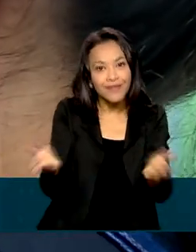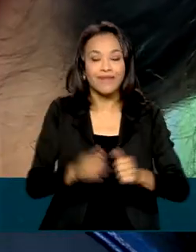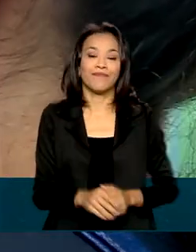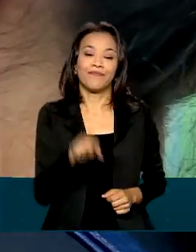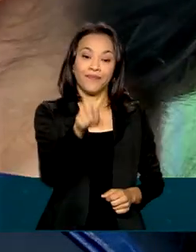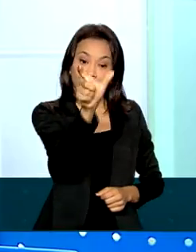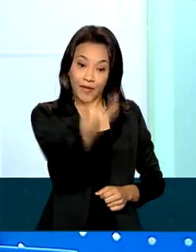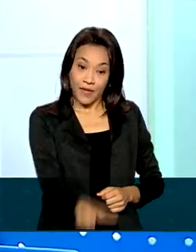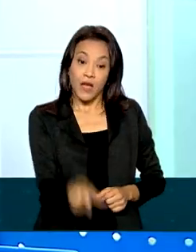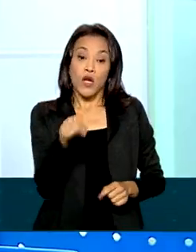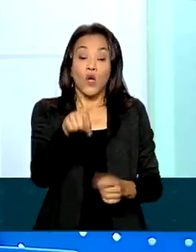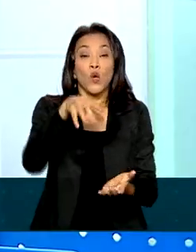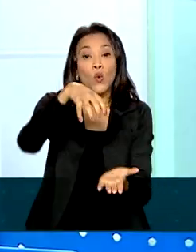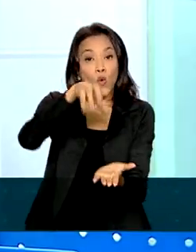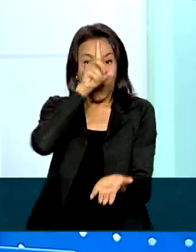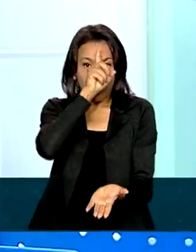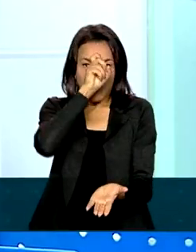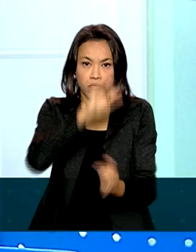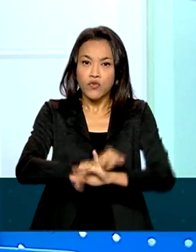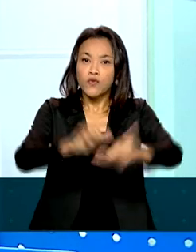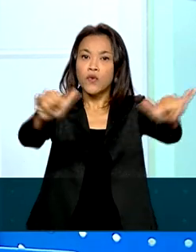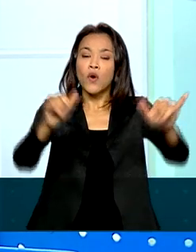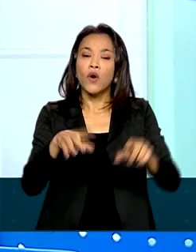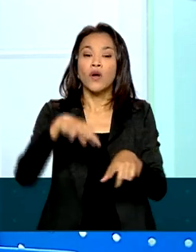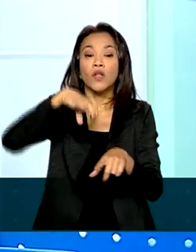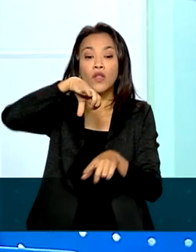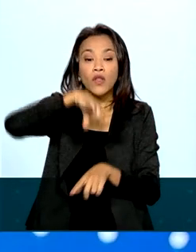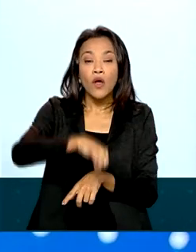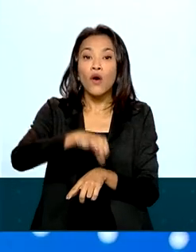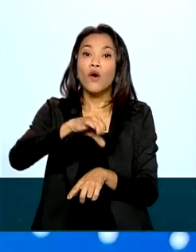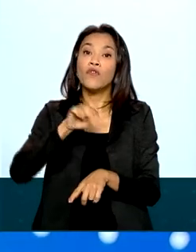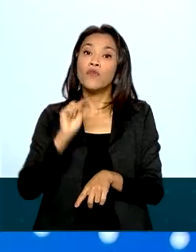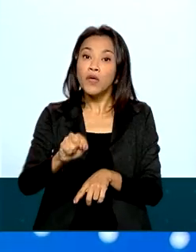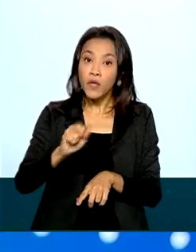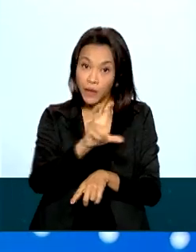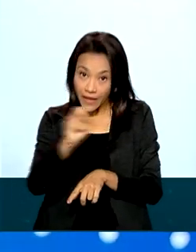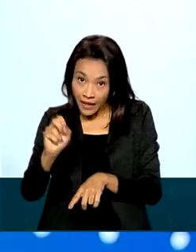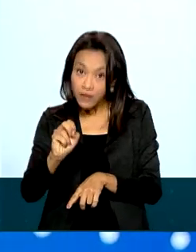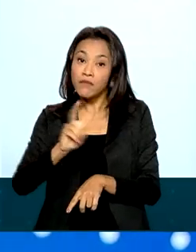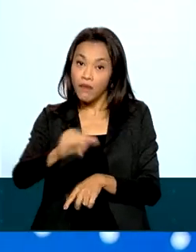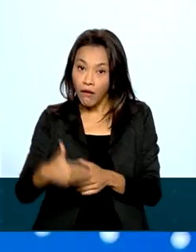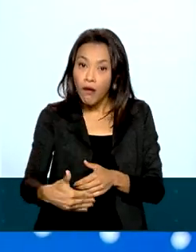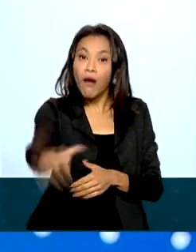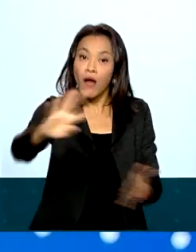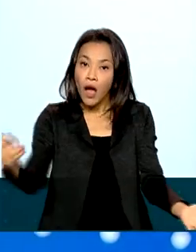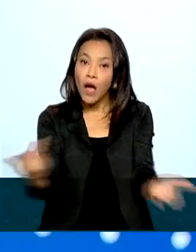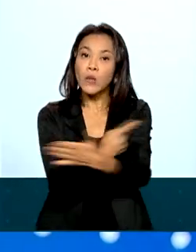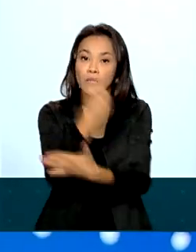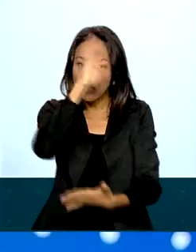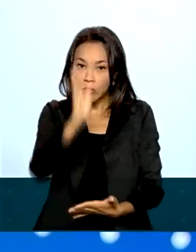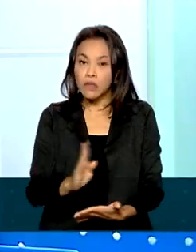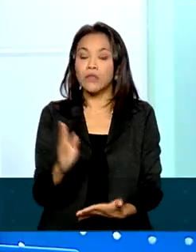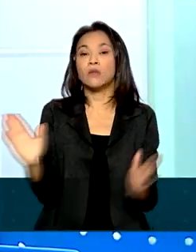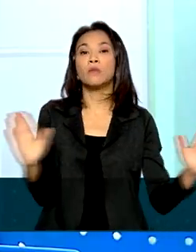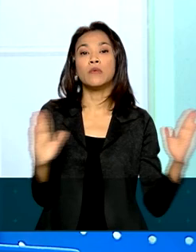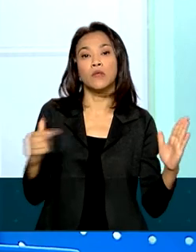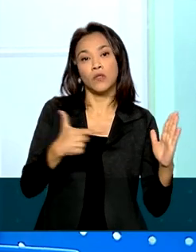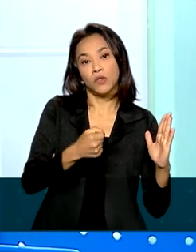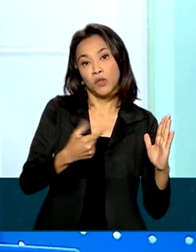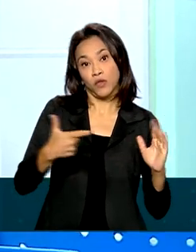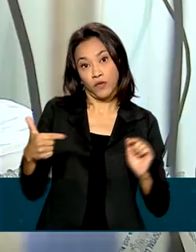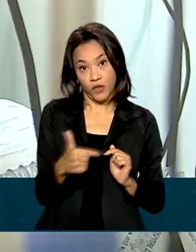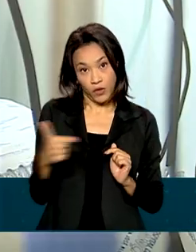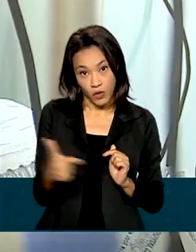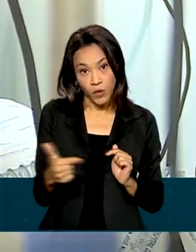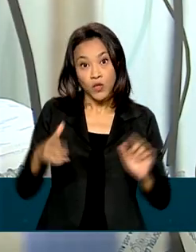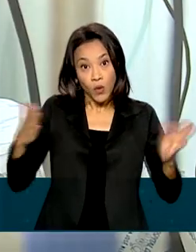do Câncer, cerca de 8.500 novos casos devem ocorrer no Brasil em 2022. Hoje, a principal